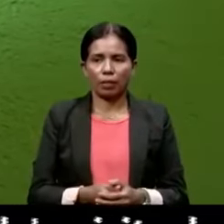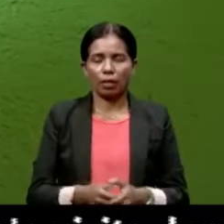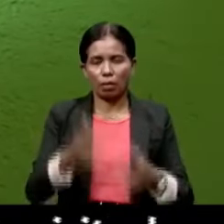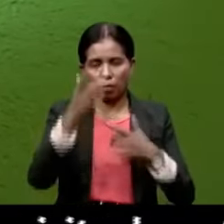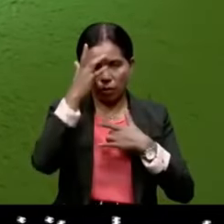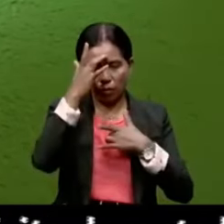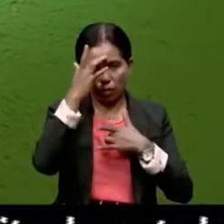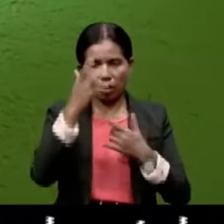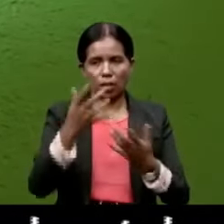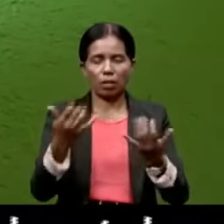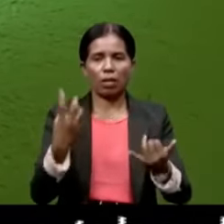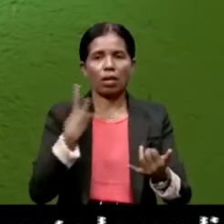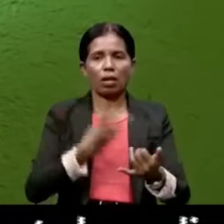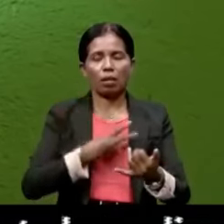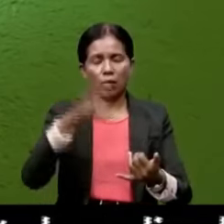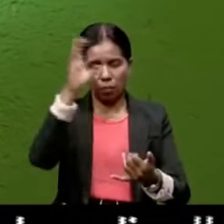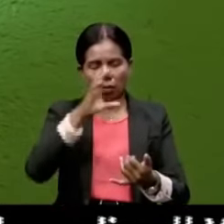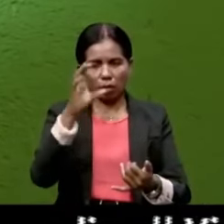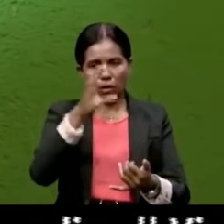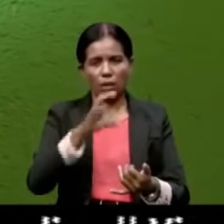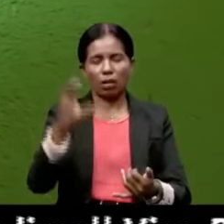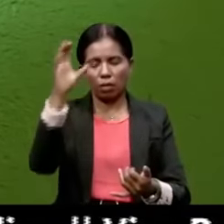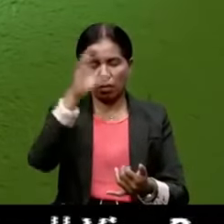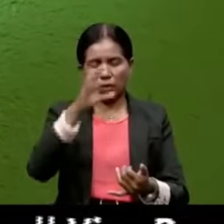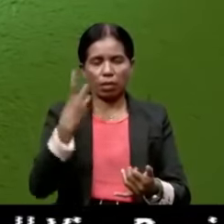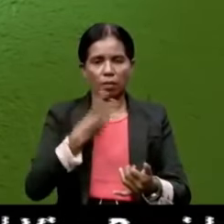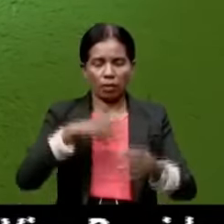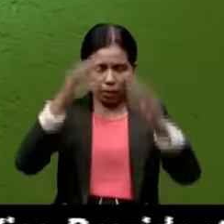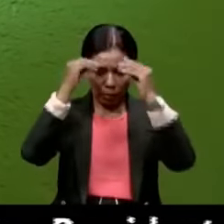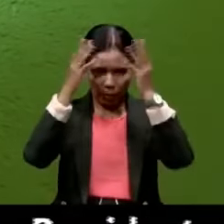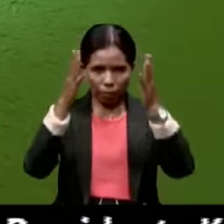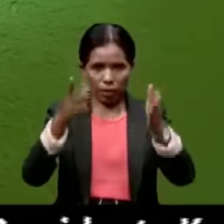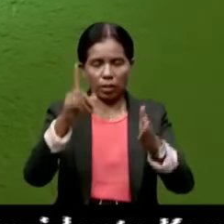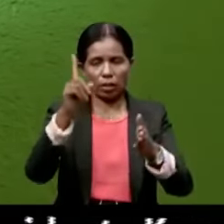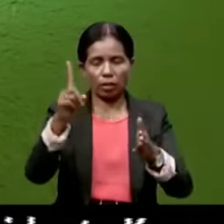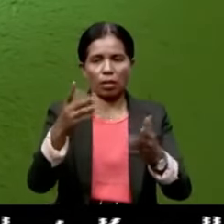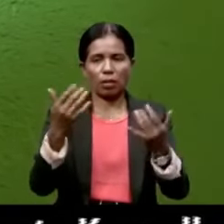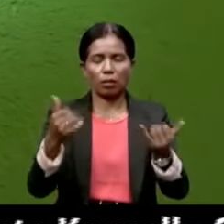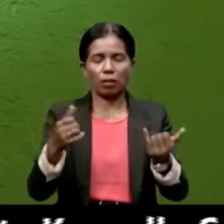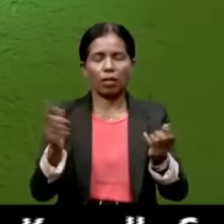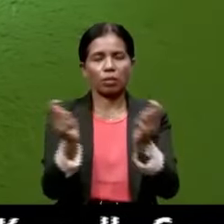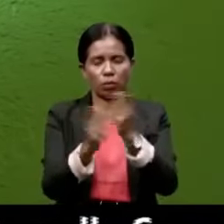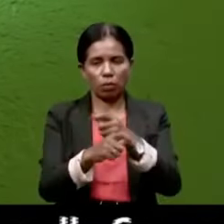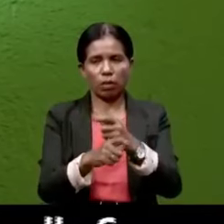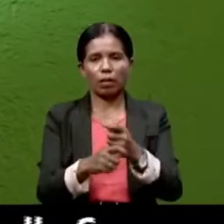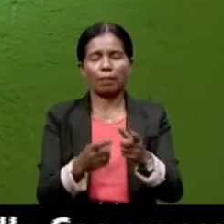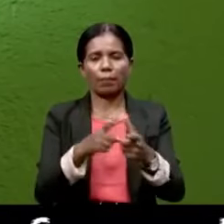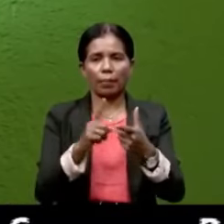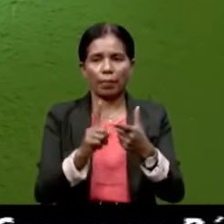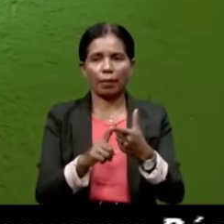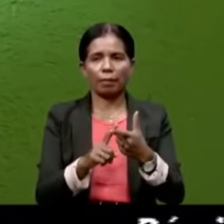morasela agora amne buka la meu sela ba minha professora ida maka agora substitui ela para o